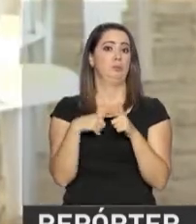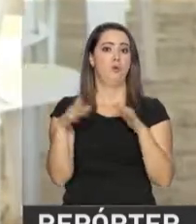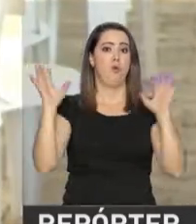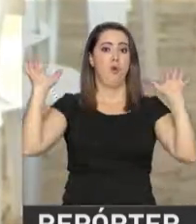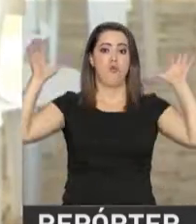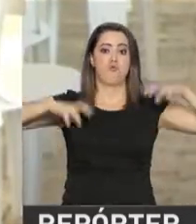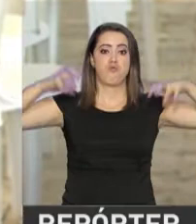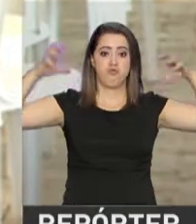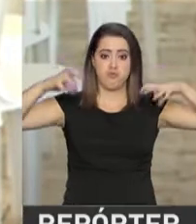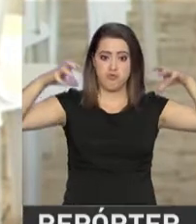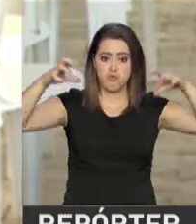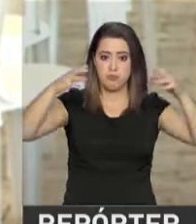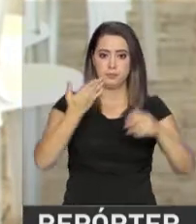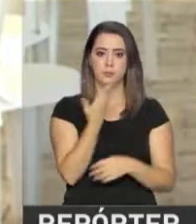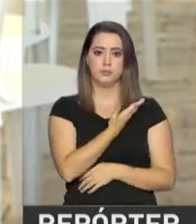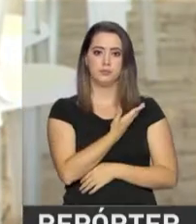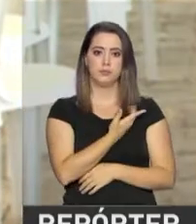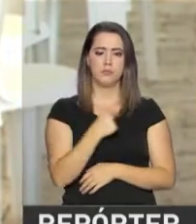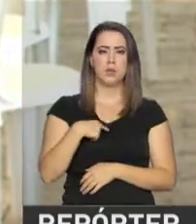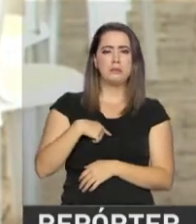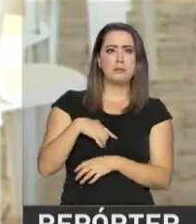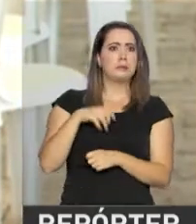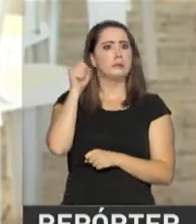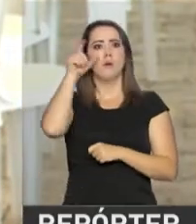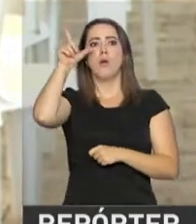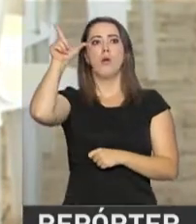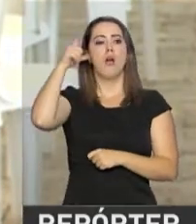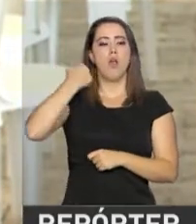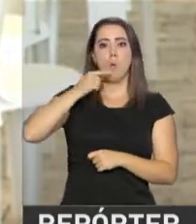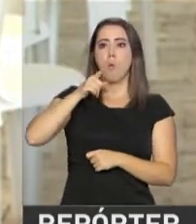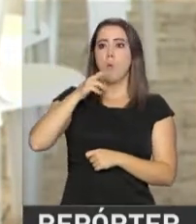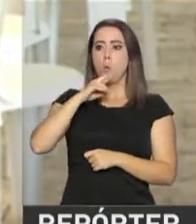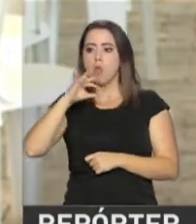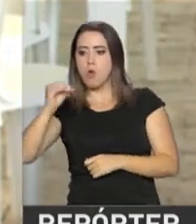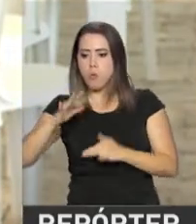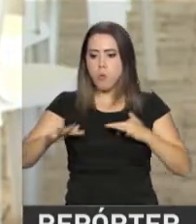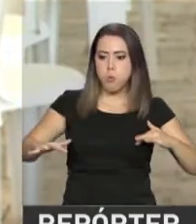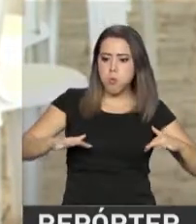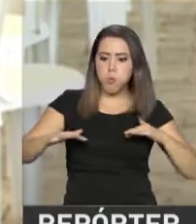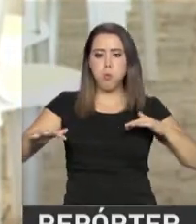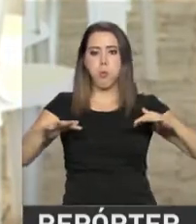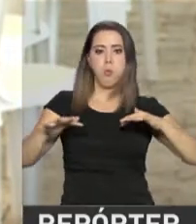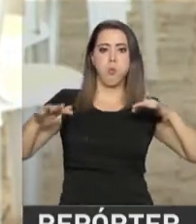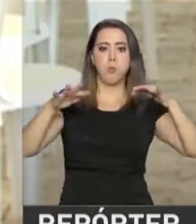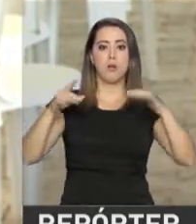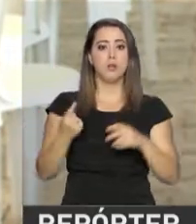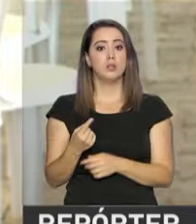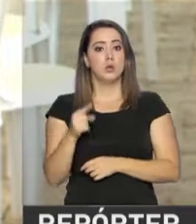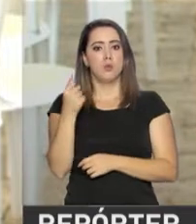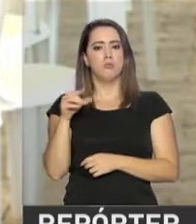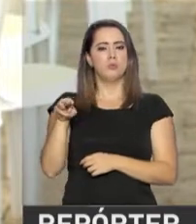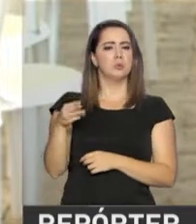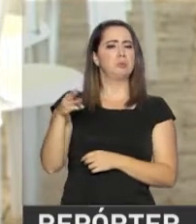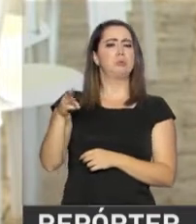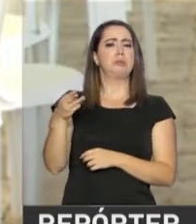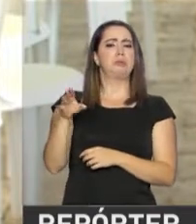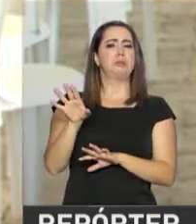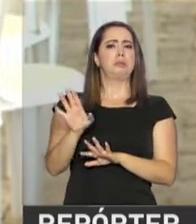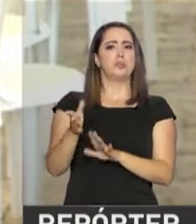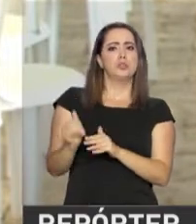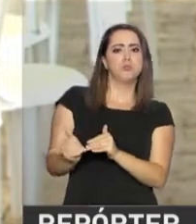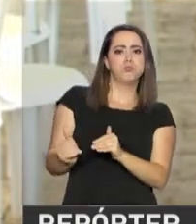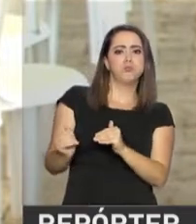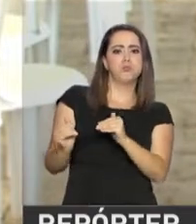acordei né já estava o barulho muito forte do rio estava cheio e um minuto eu já